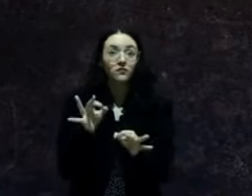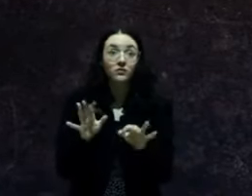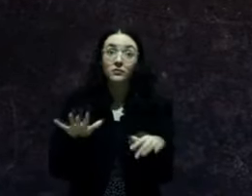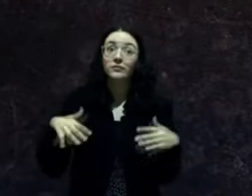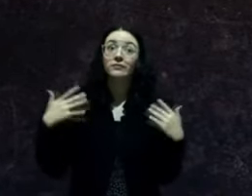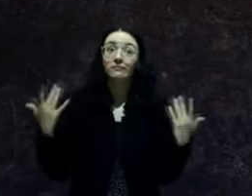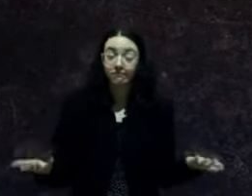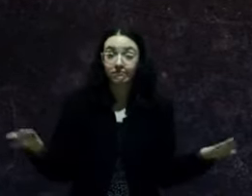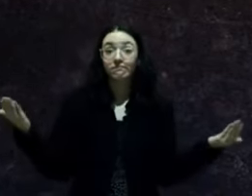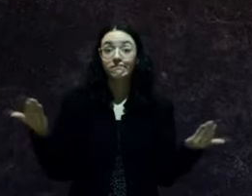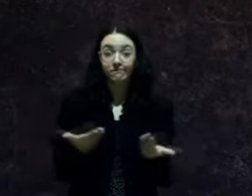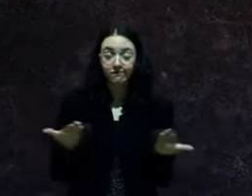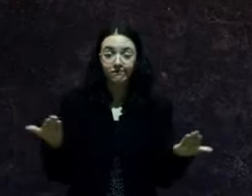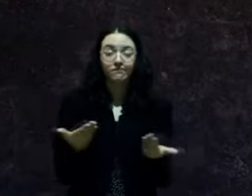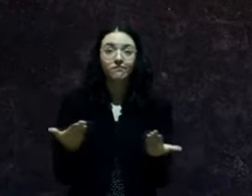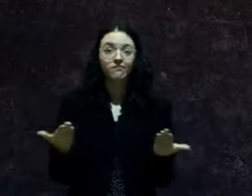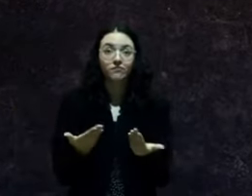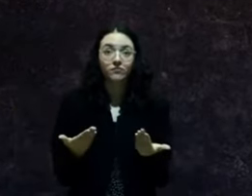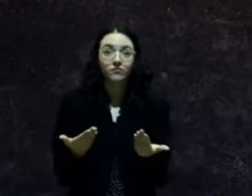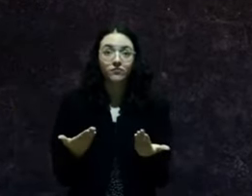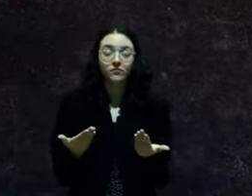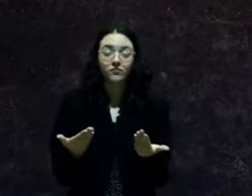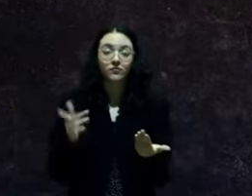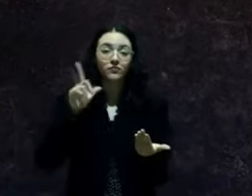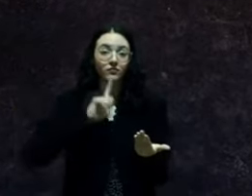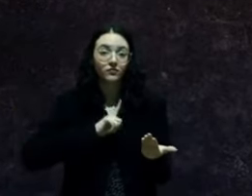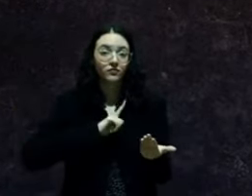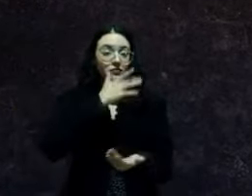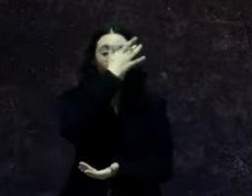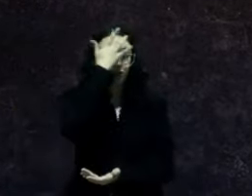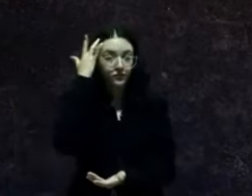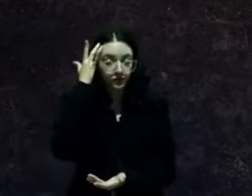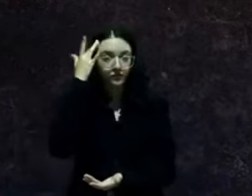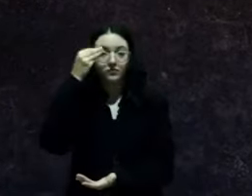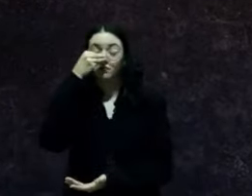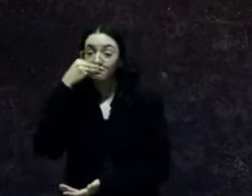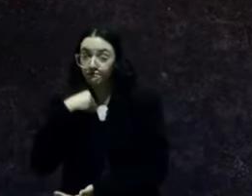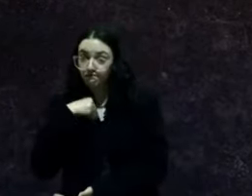que há entre vocês muitos fracos,